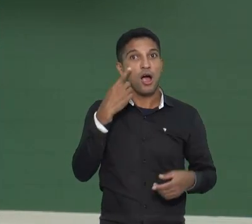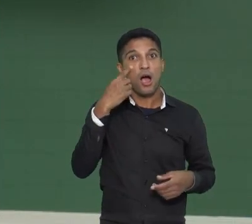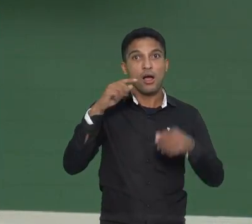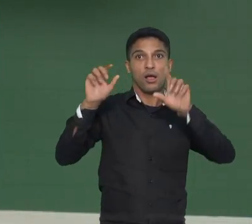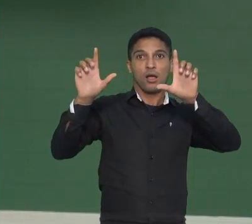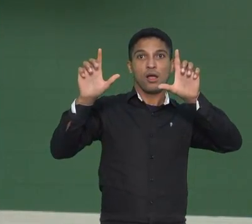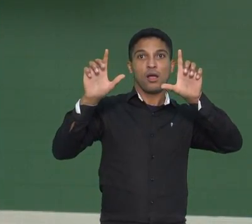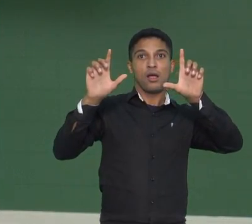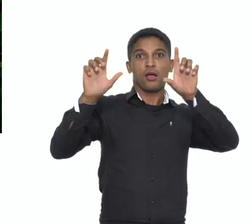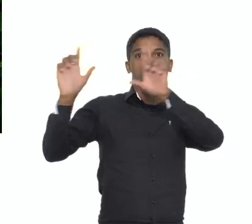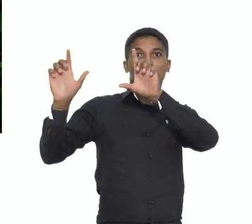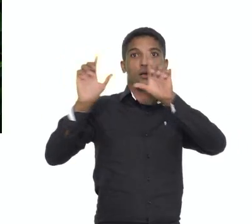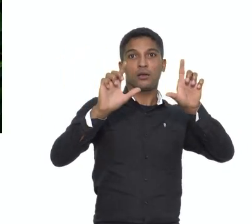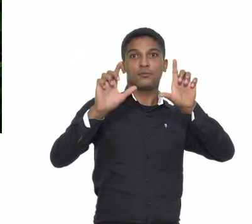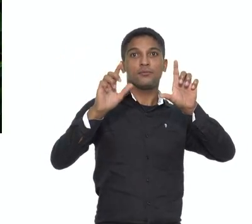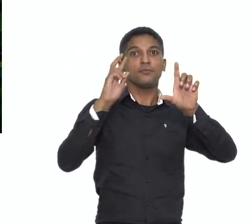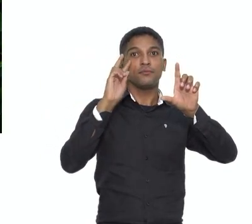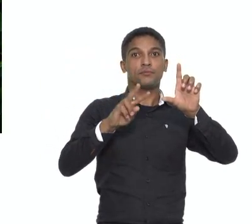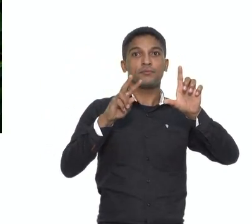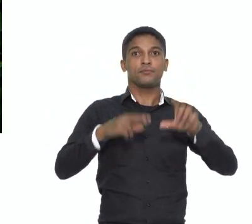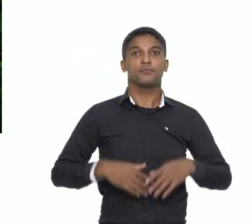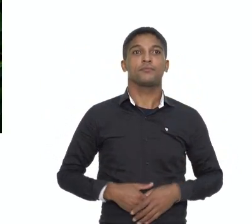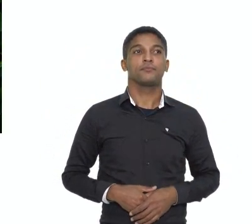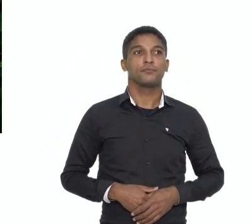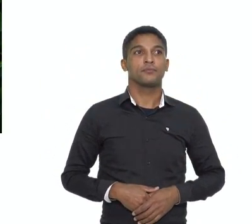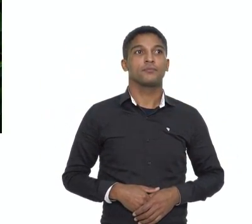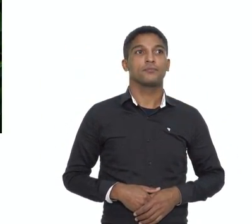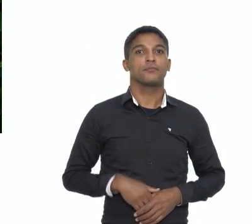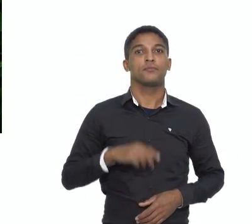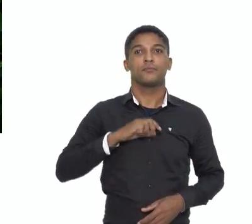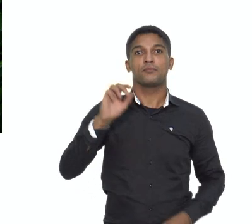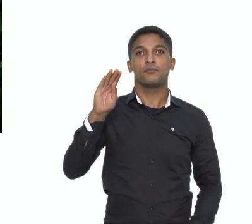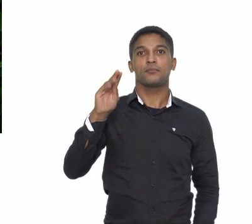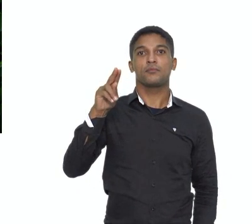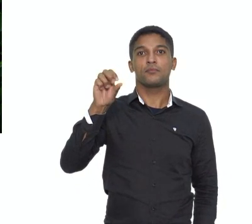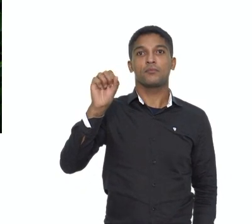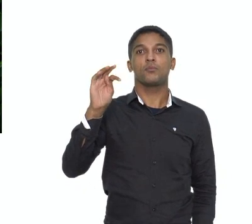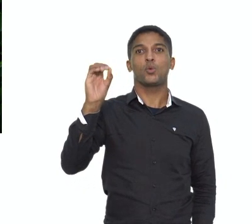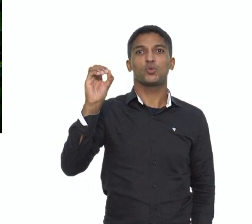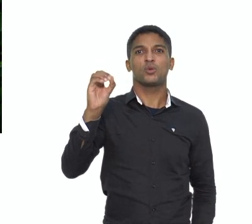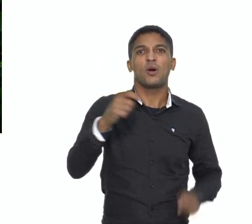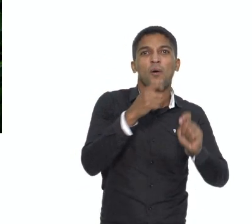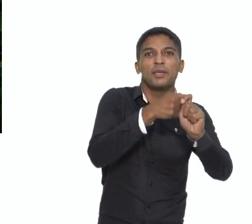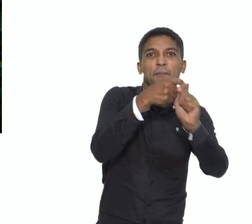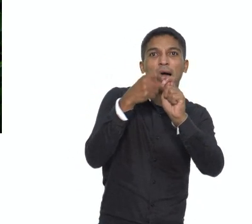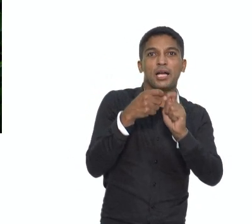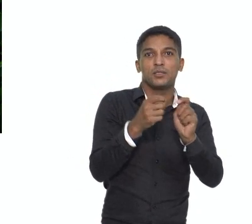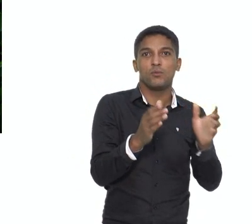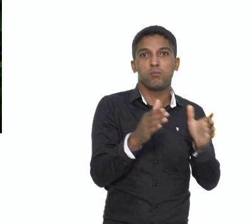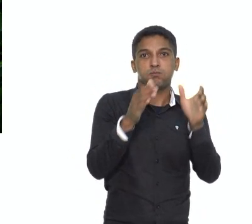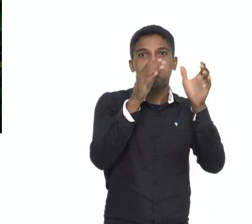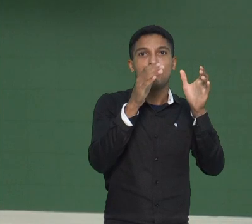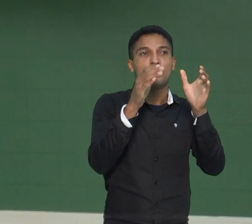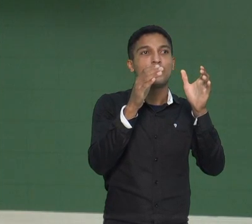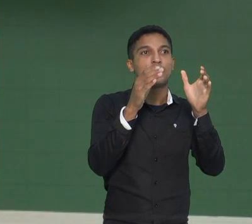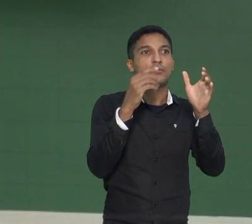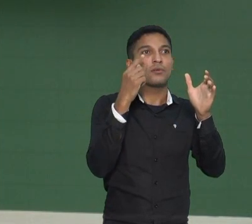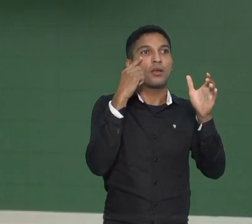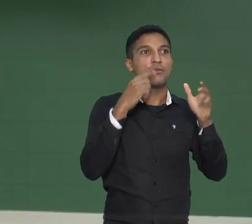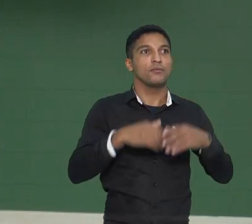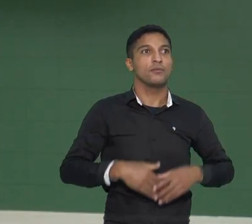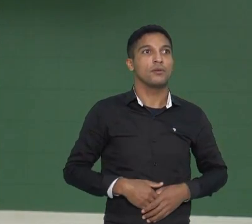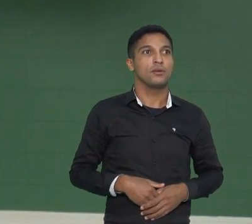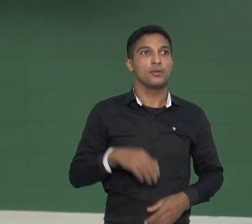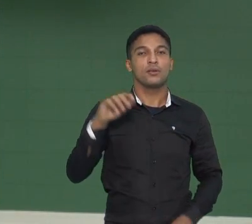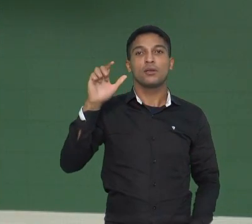quero apresentar essas imagens aqui para vocês, tá? O busto aqui de Lucas Dantas do Amorim Torres, de Luiz Gonzaga